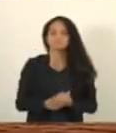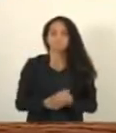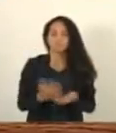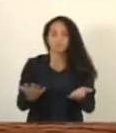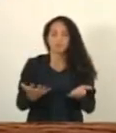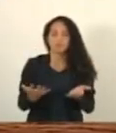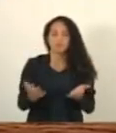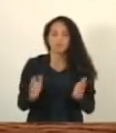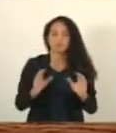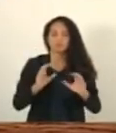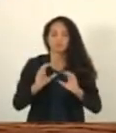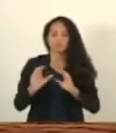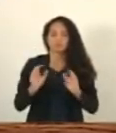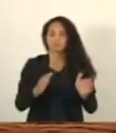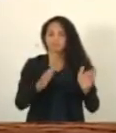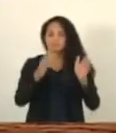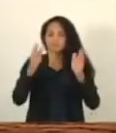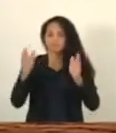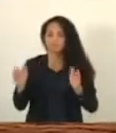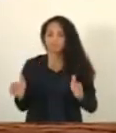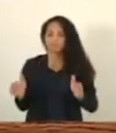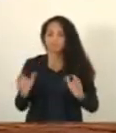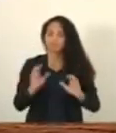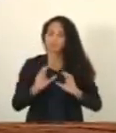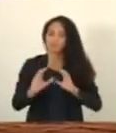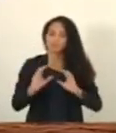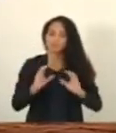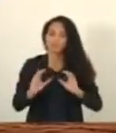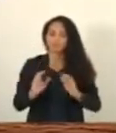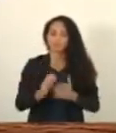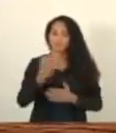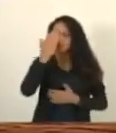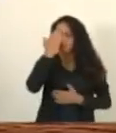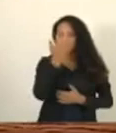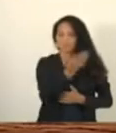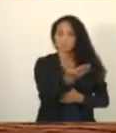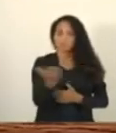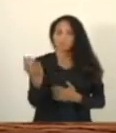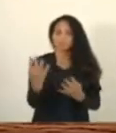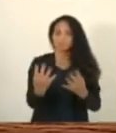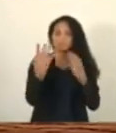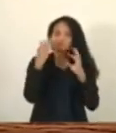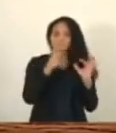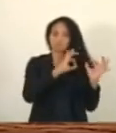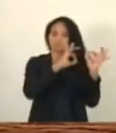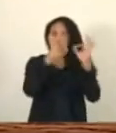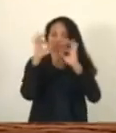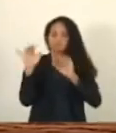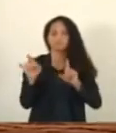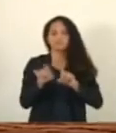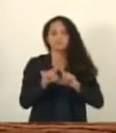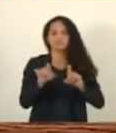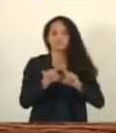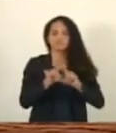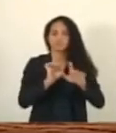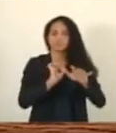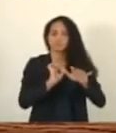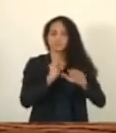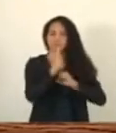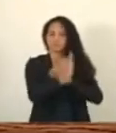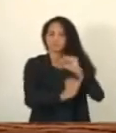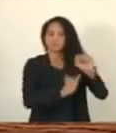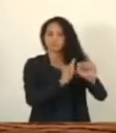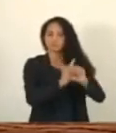oradores, da fase das comunicações, né? Muito obrigado a todos que nos assistem, público que está nesse momento na internet,